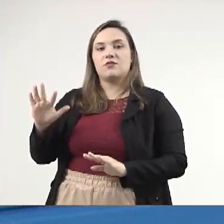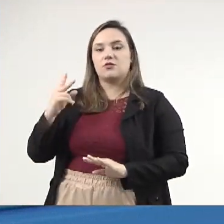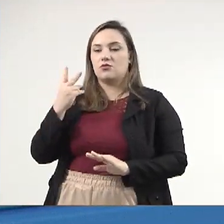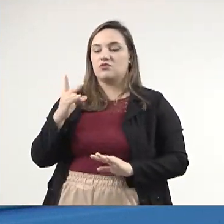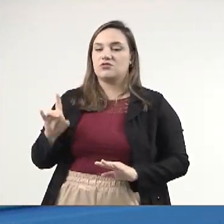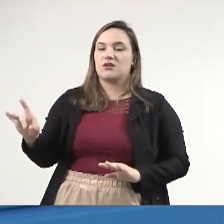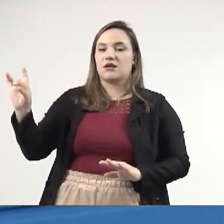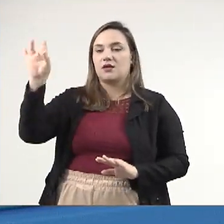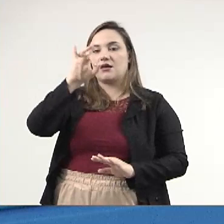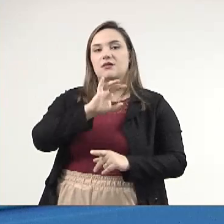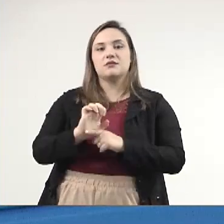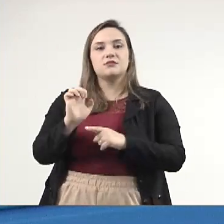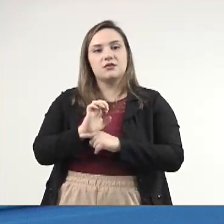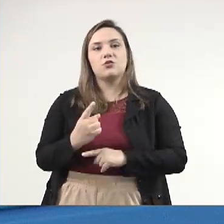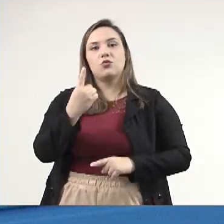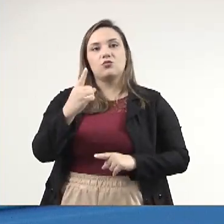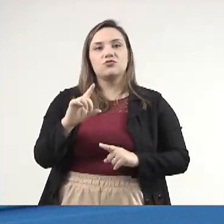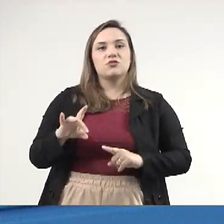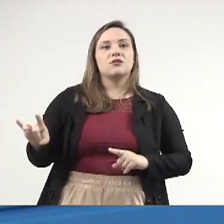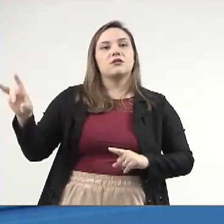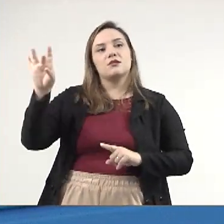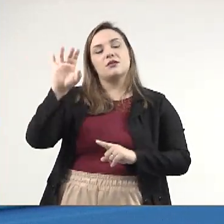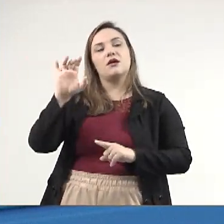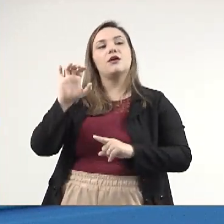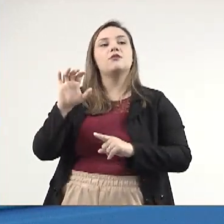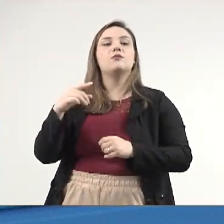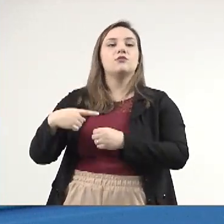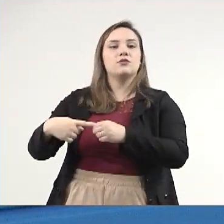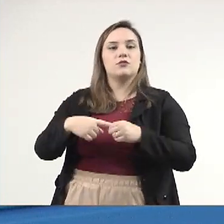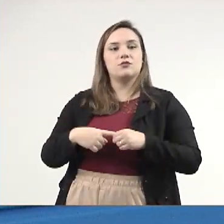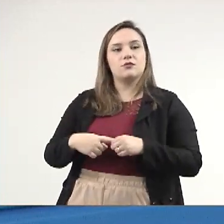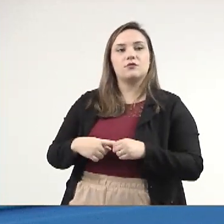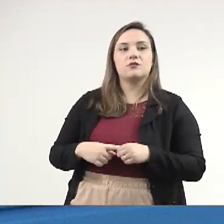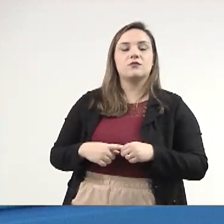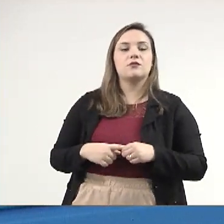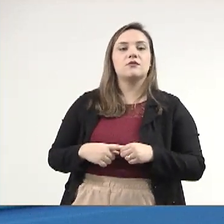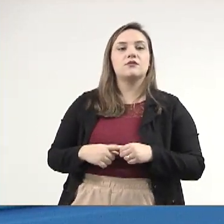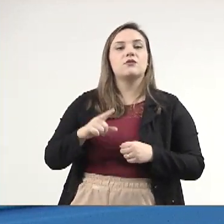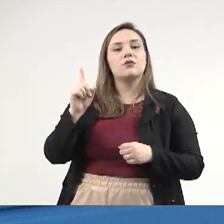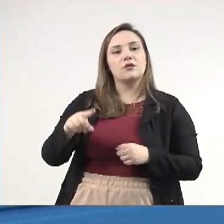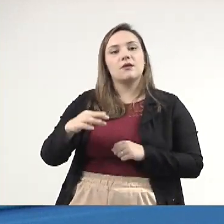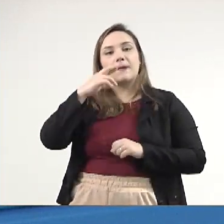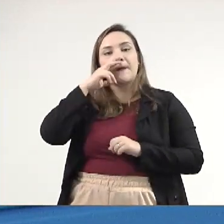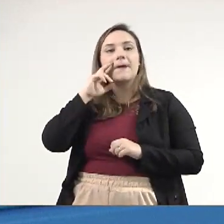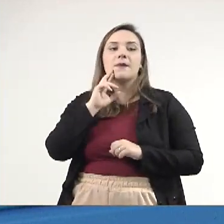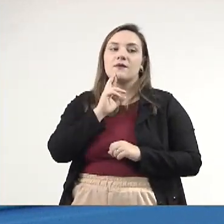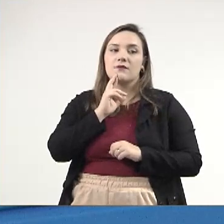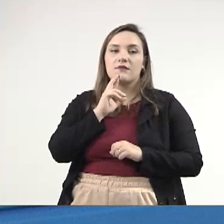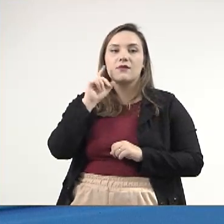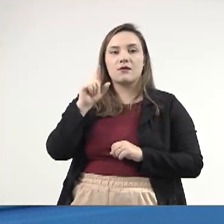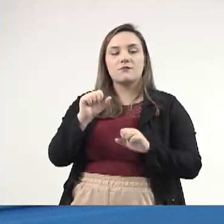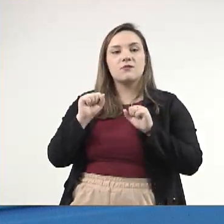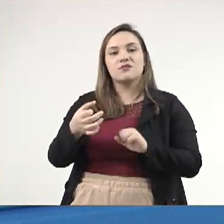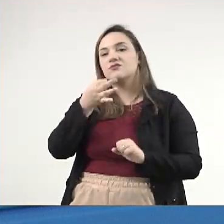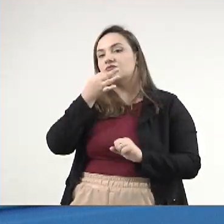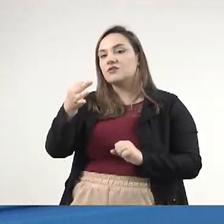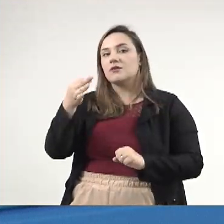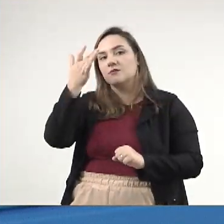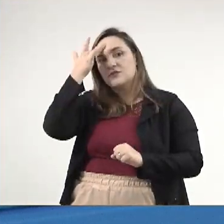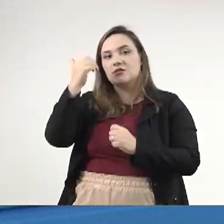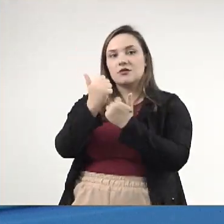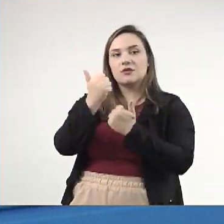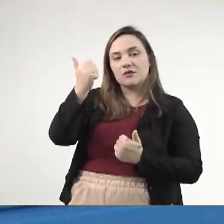Estados e 1 dos municípios. Pelos Estados, foi designado o governador Eduardo Riedel, que poderá indicar um membro suplente como